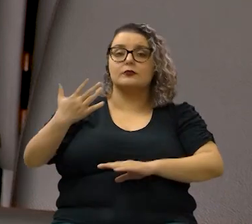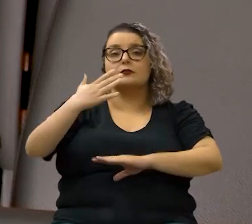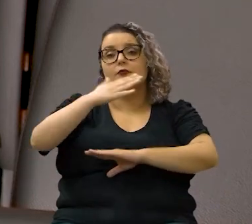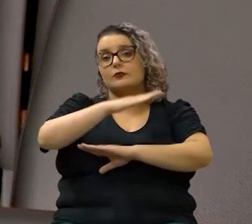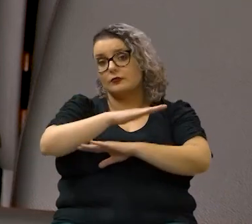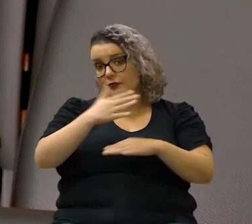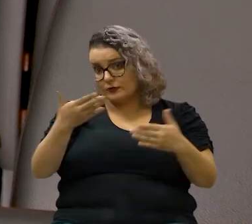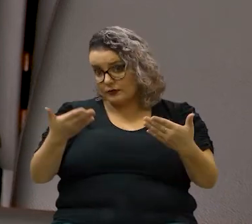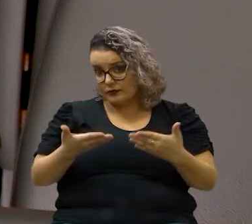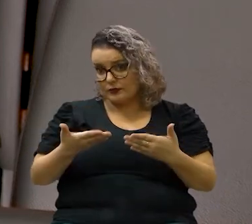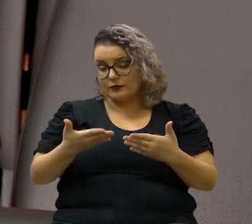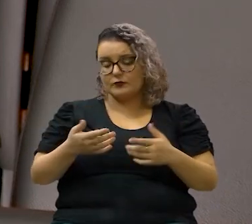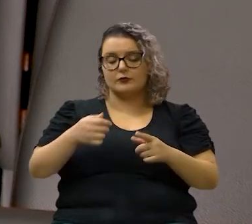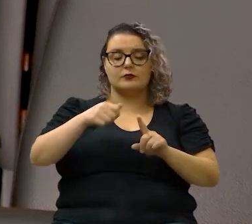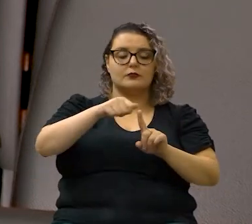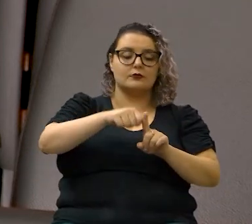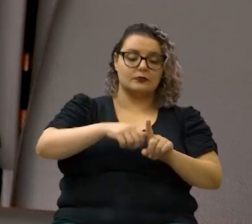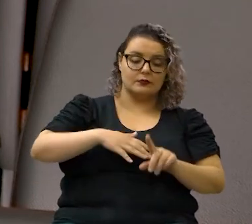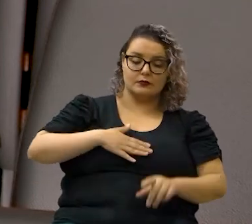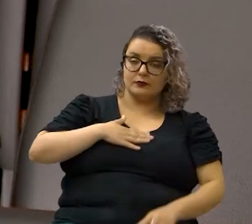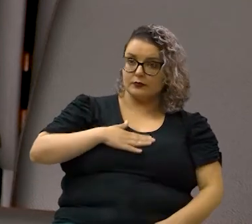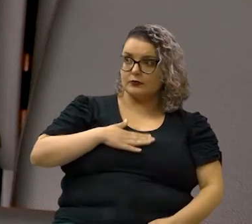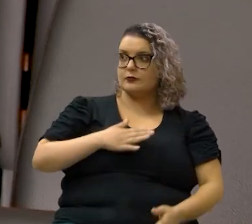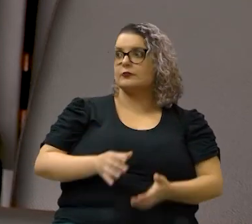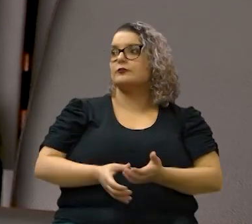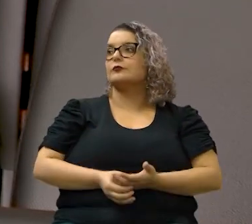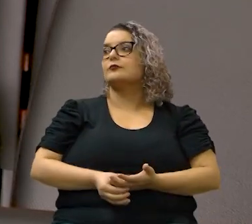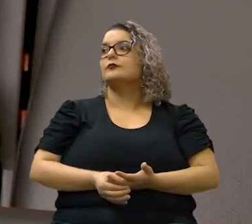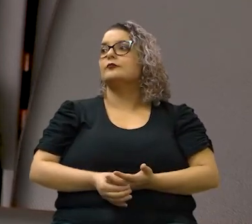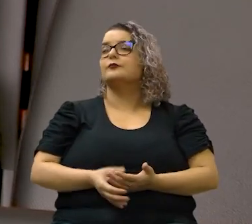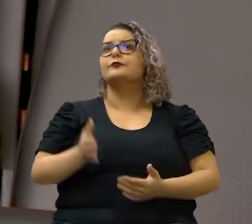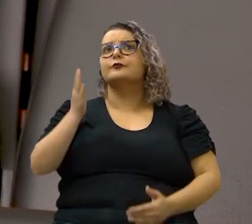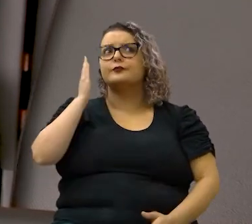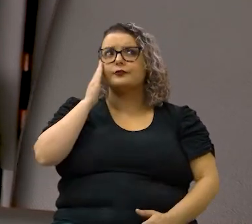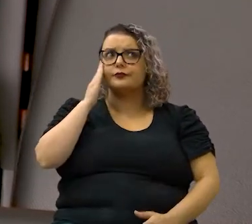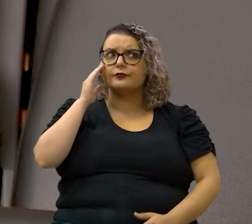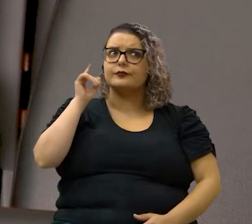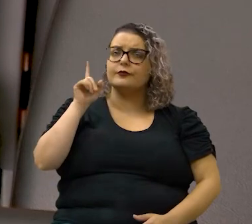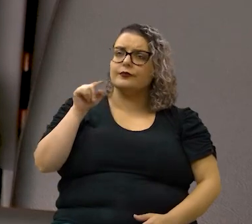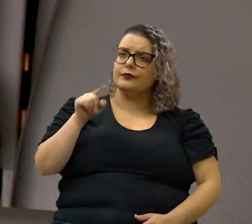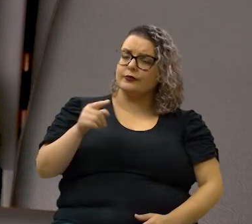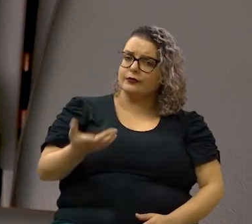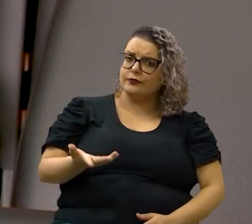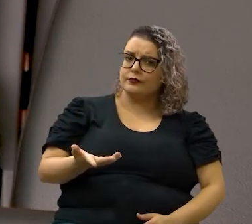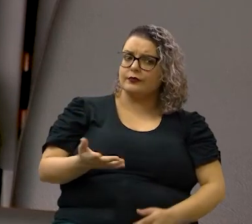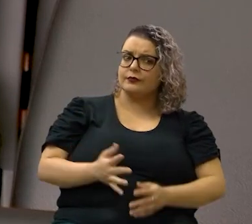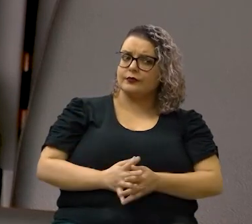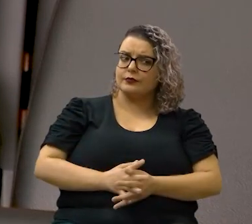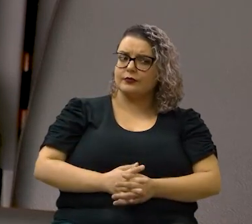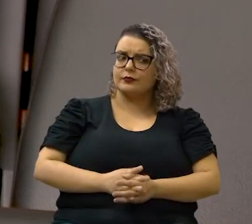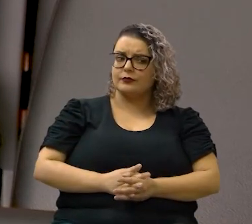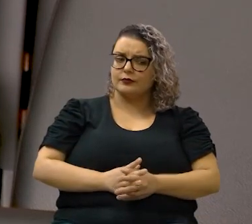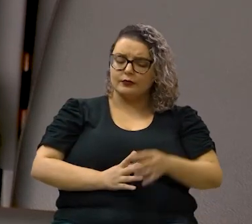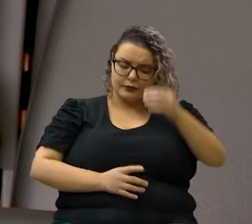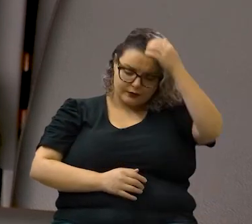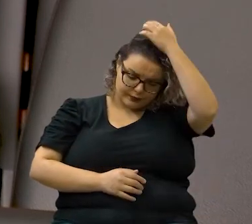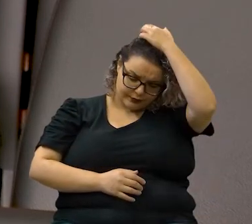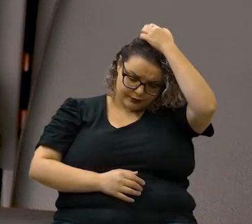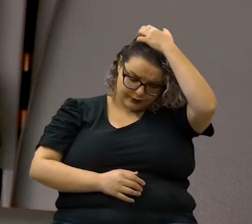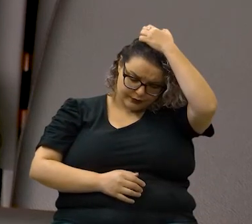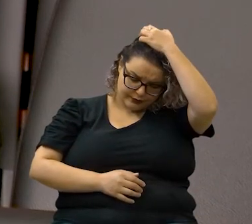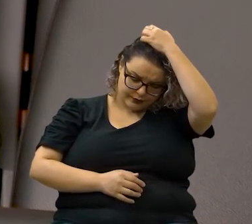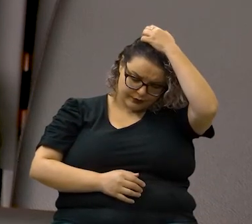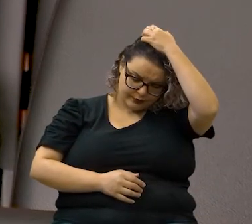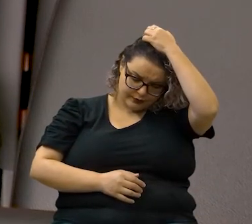público agora, ainda no mês de agosto, para saber se isso é uma coisa assim